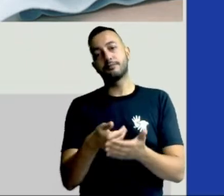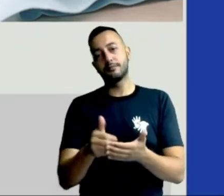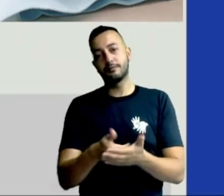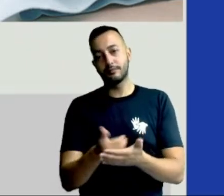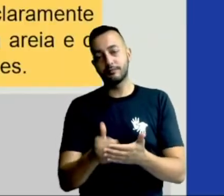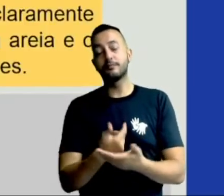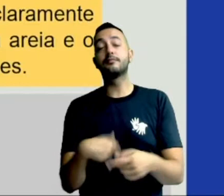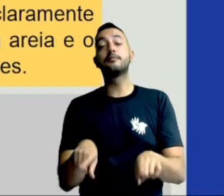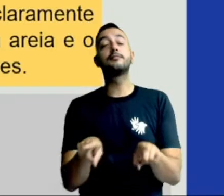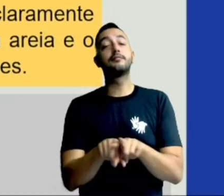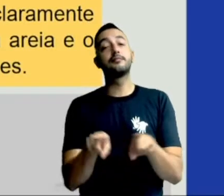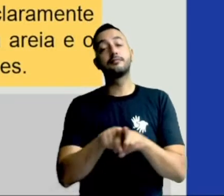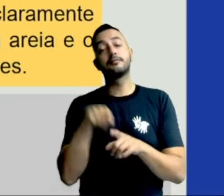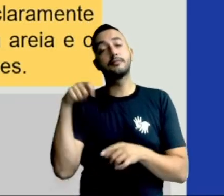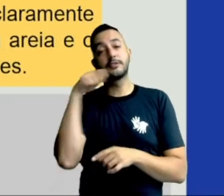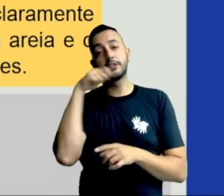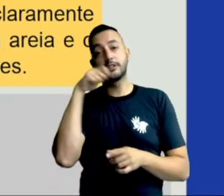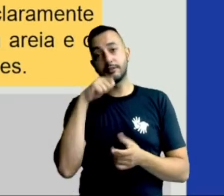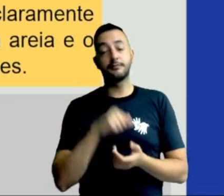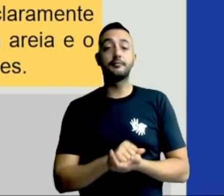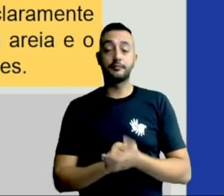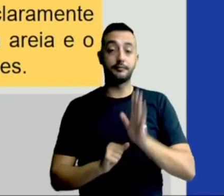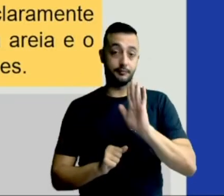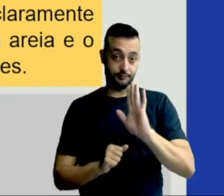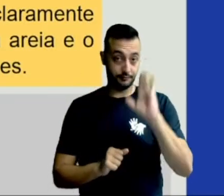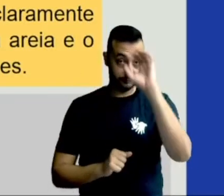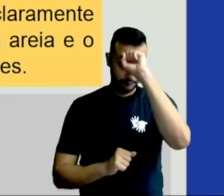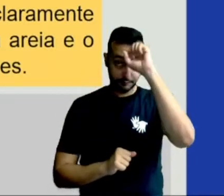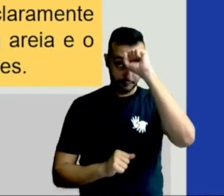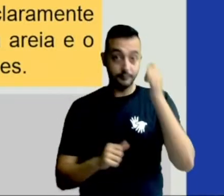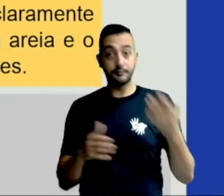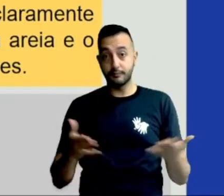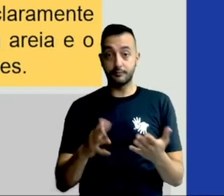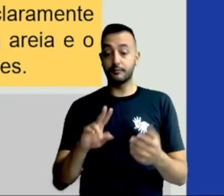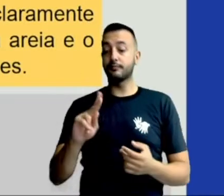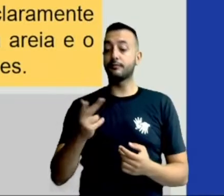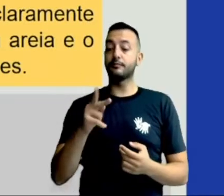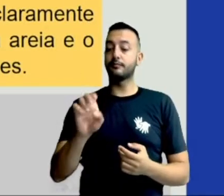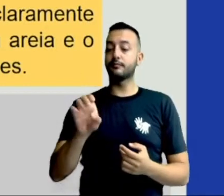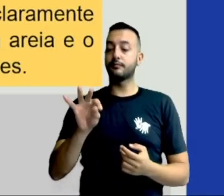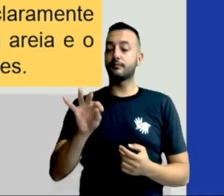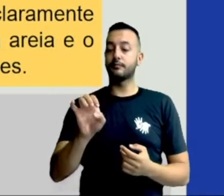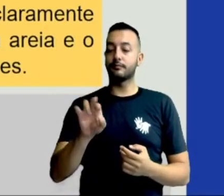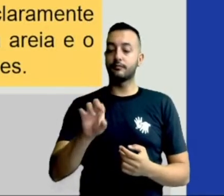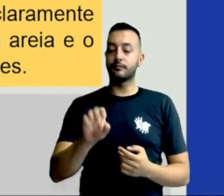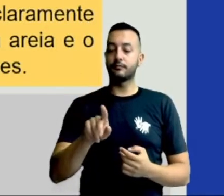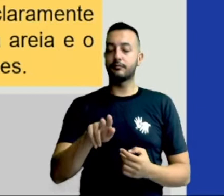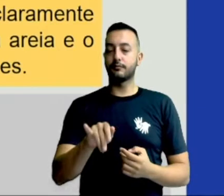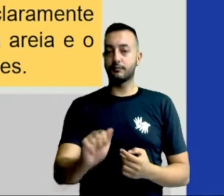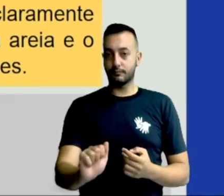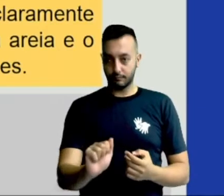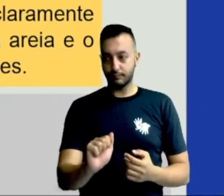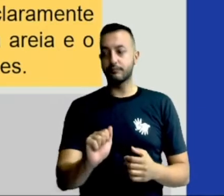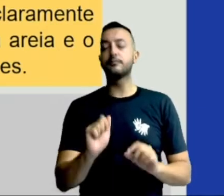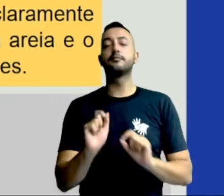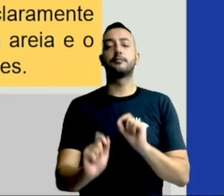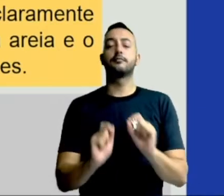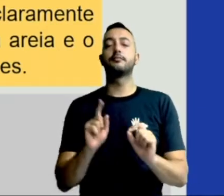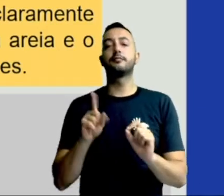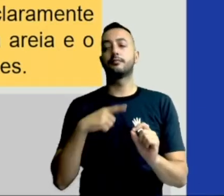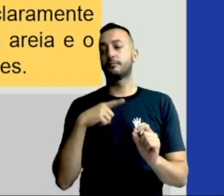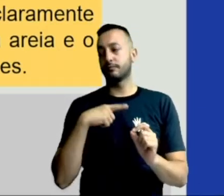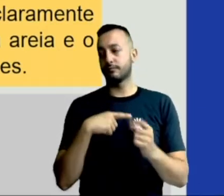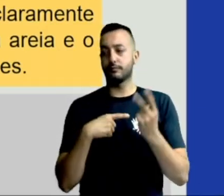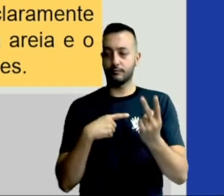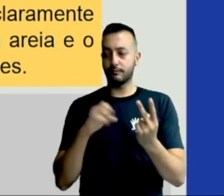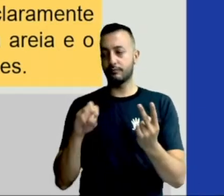creme dental. Agora nós vamos aprender um pouquinho sobre mistura heterogênea. É a mistura que apresenta 2